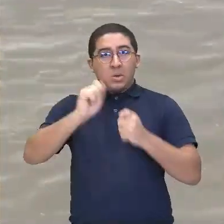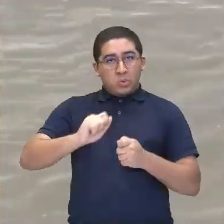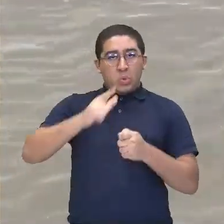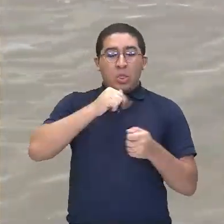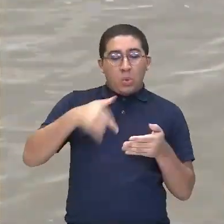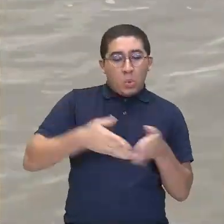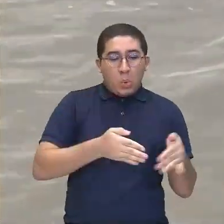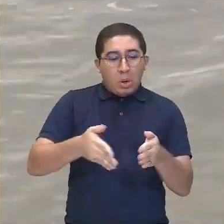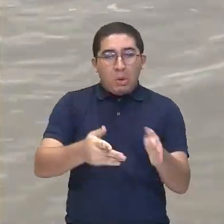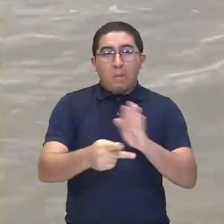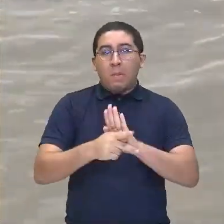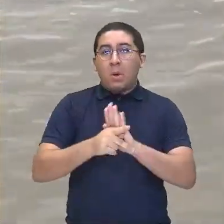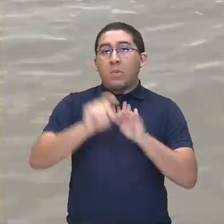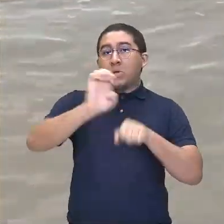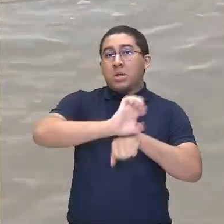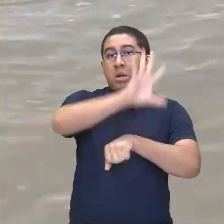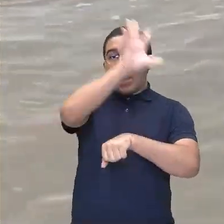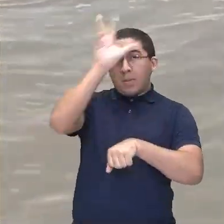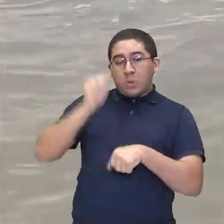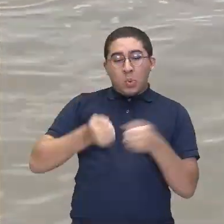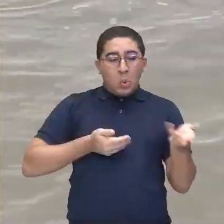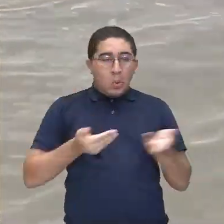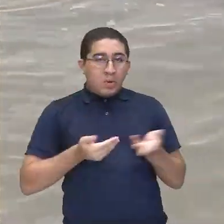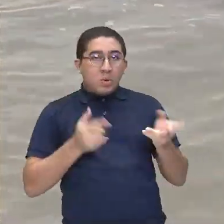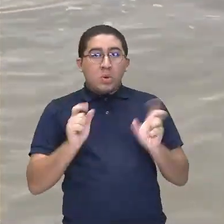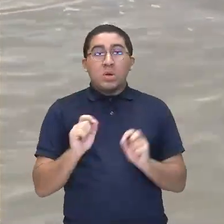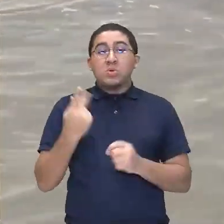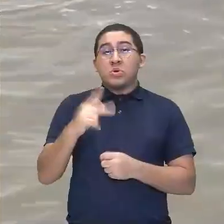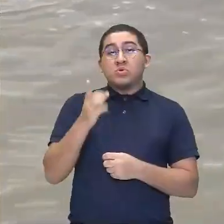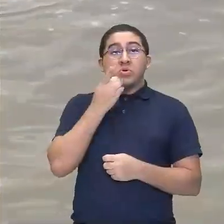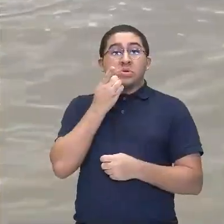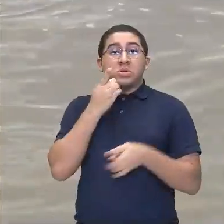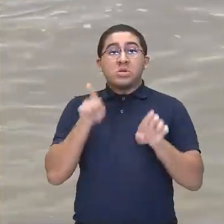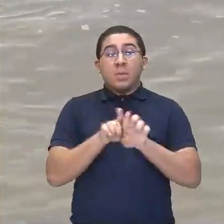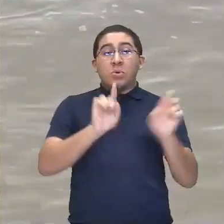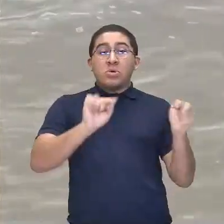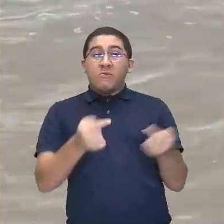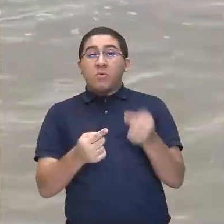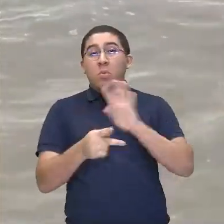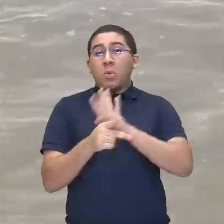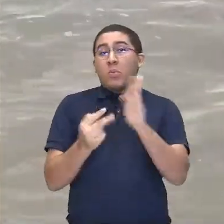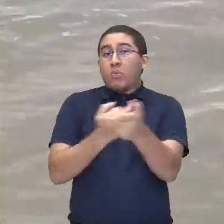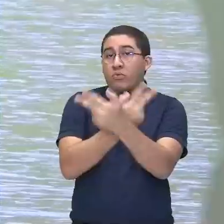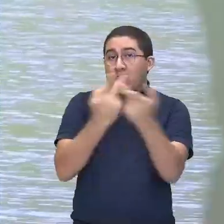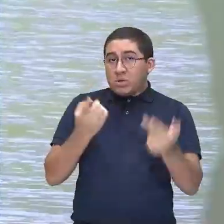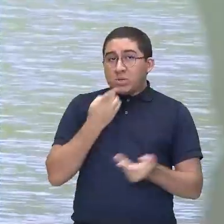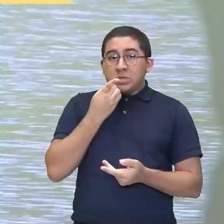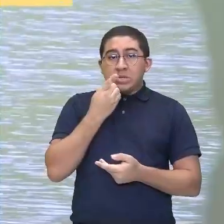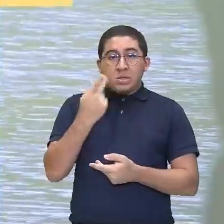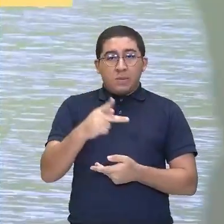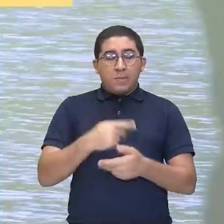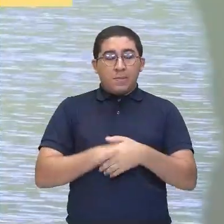Amazonas, que compartilha um pouco da sua rotina e dos desafios que enfrenta no dia a dia.